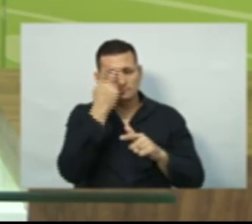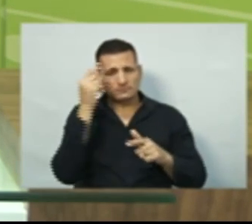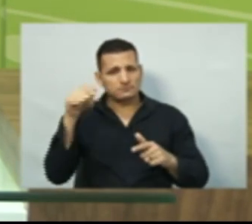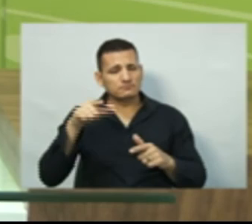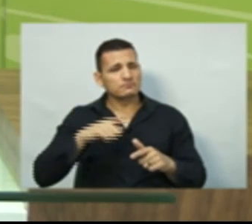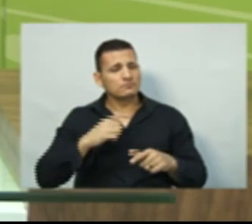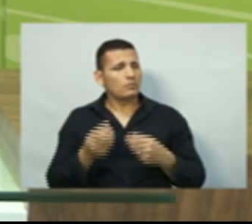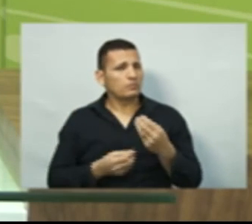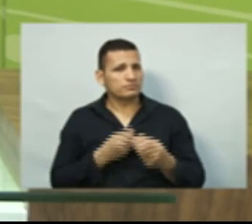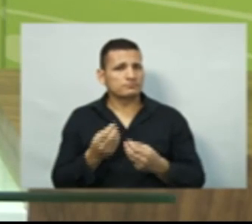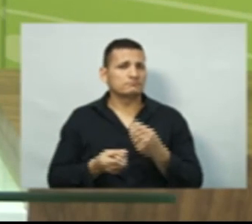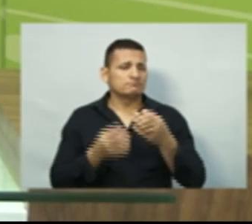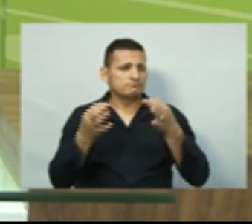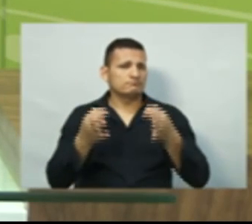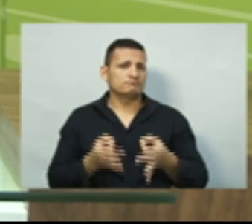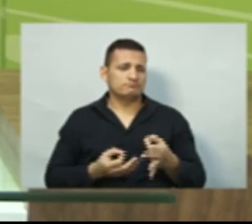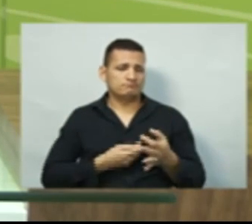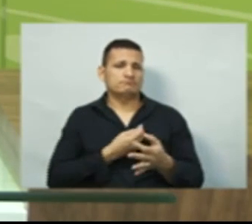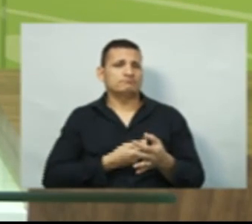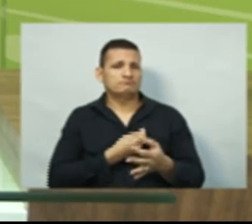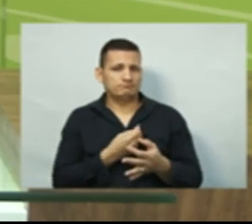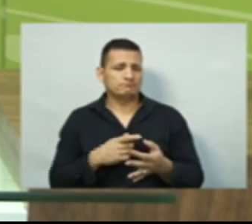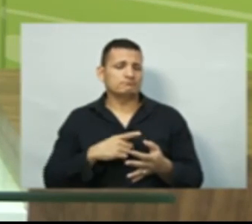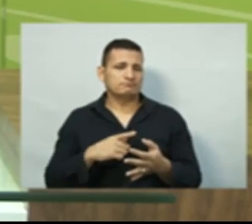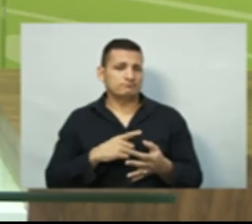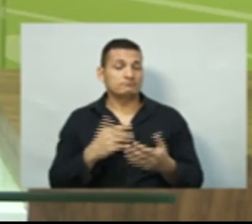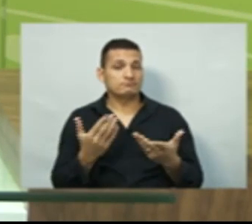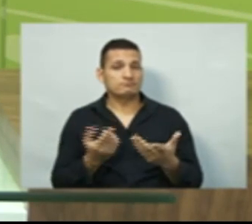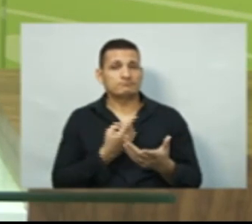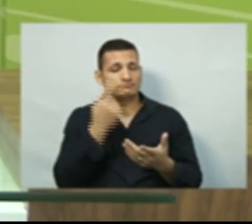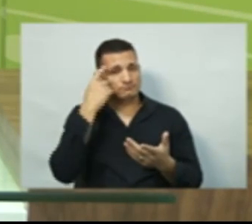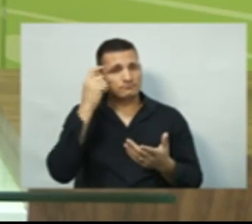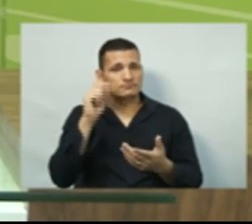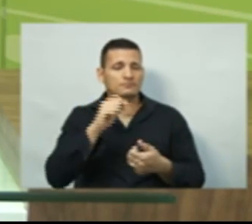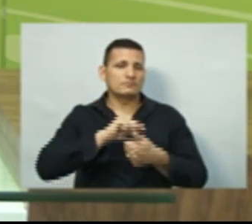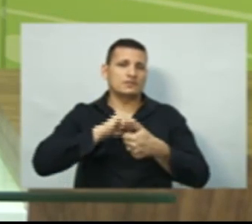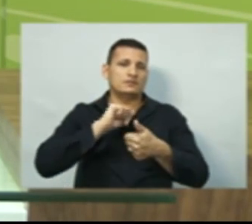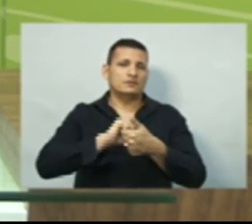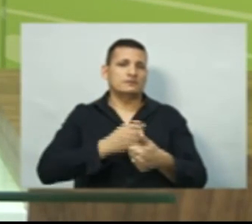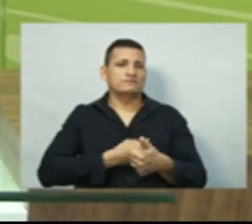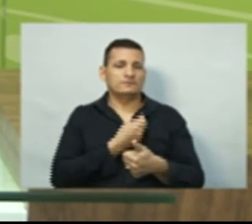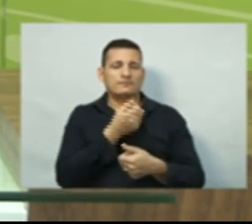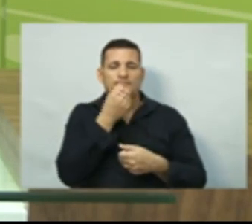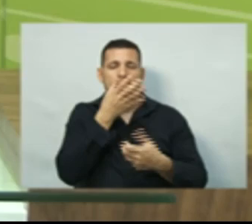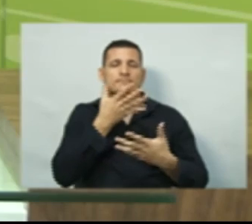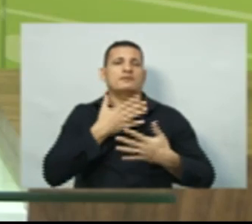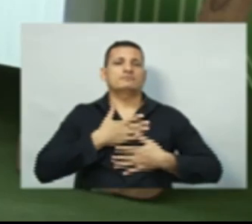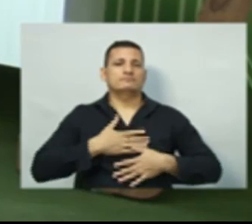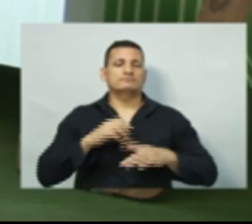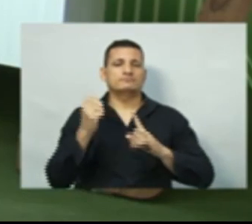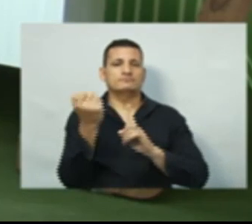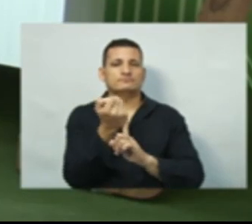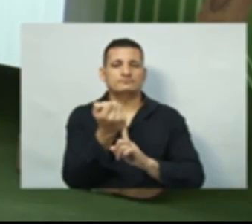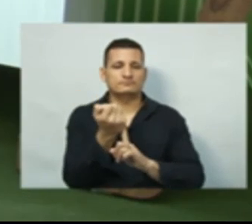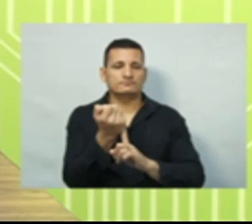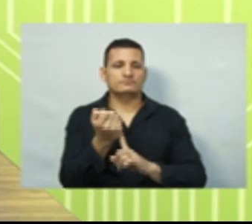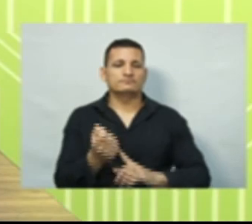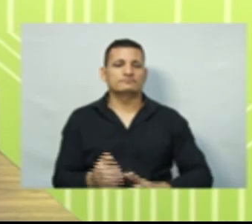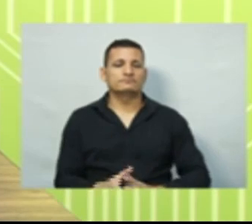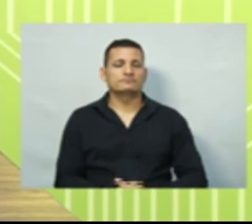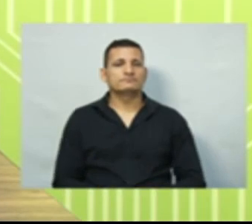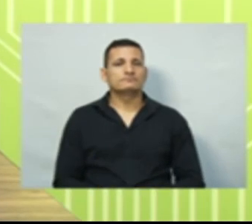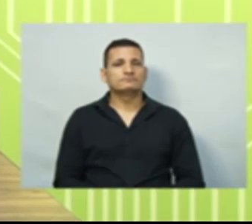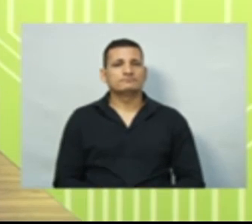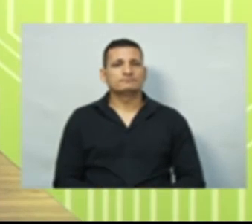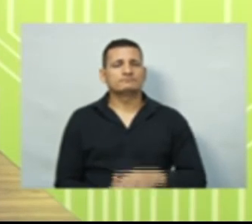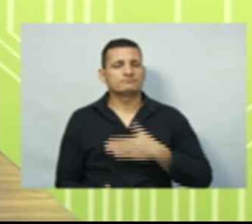condições adequadas de vida. Então, a gente pensa numa qualidade de vida, num bem-estar na sociedade. Turma, foi um imenso